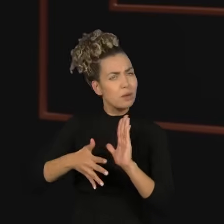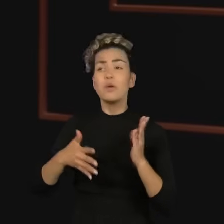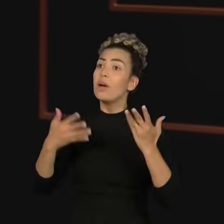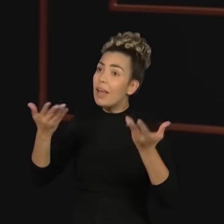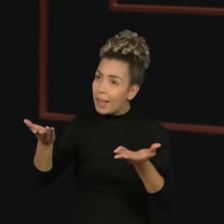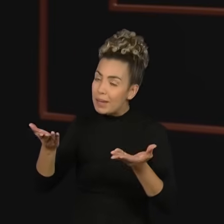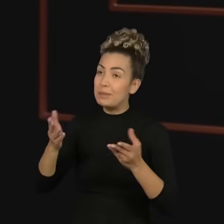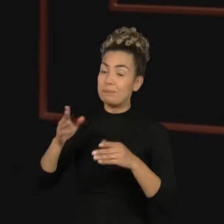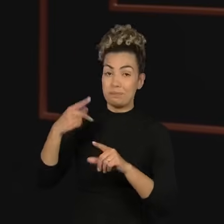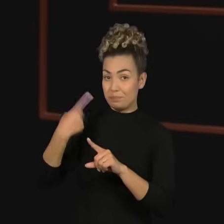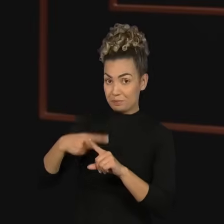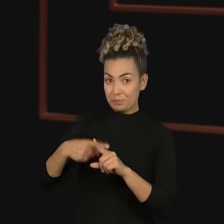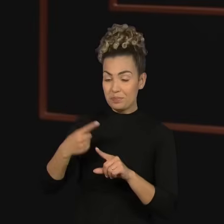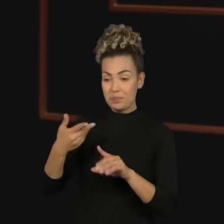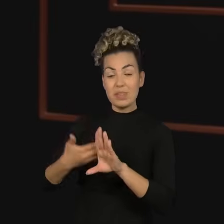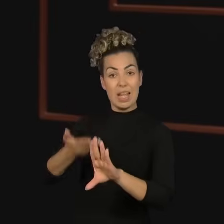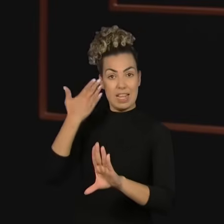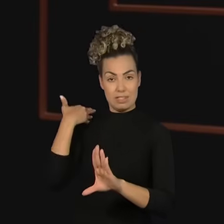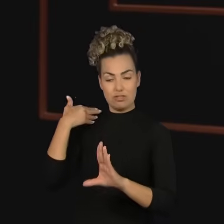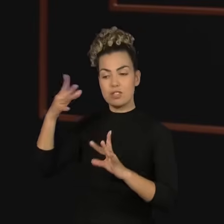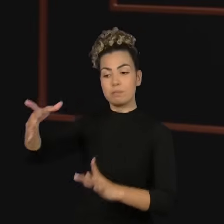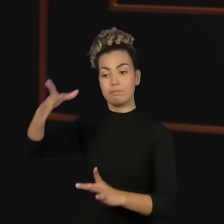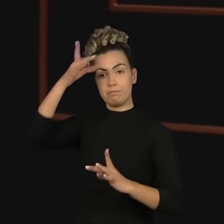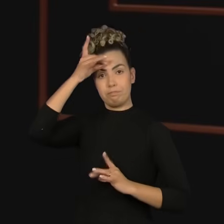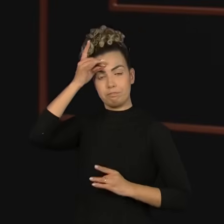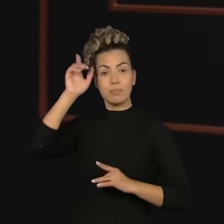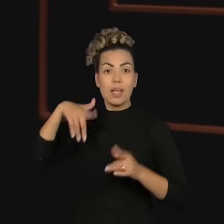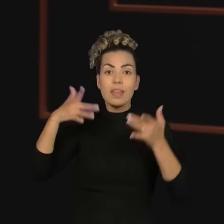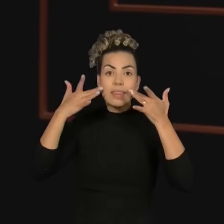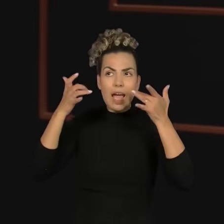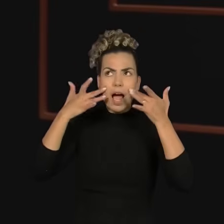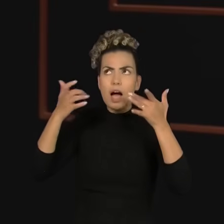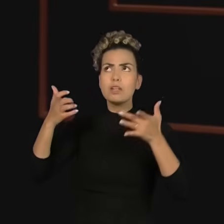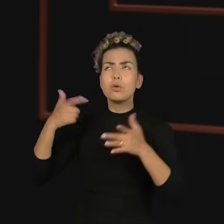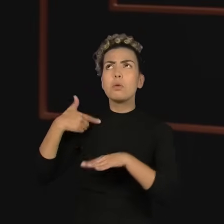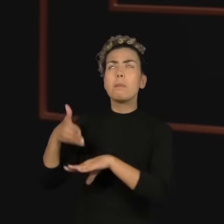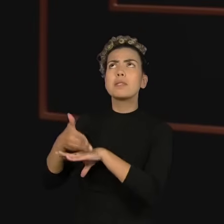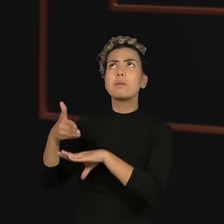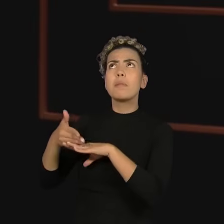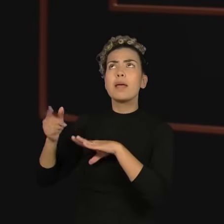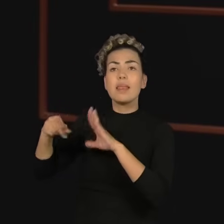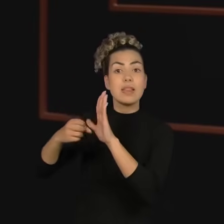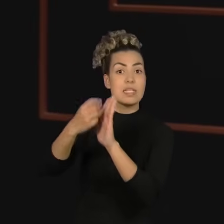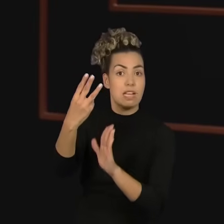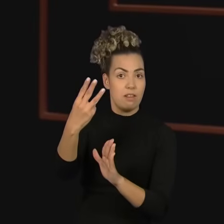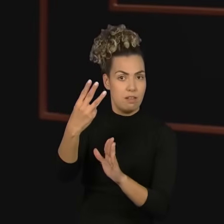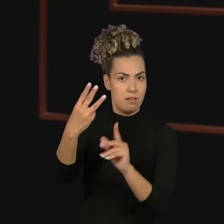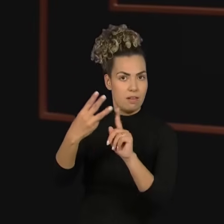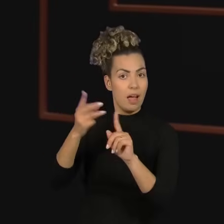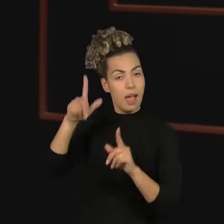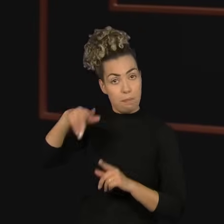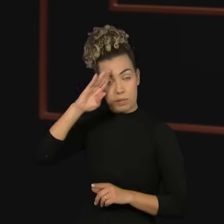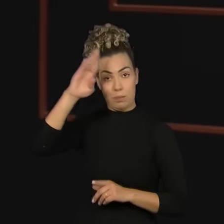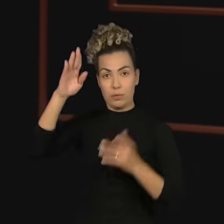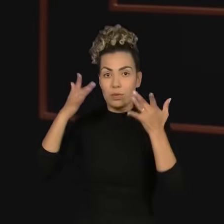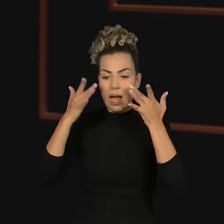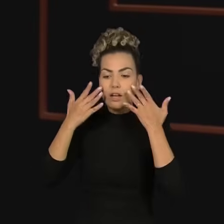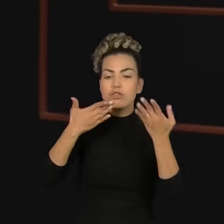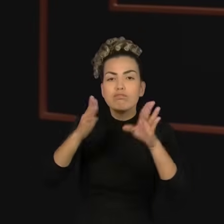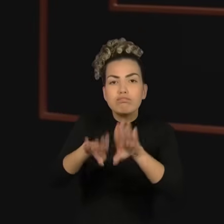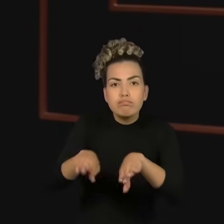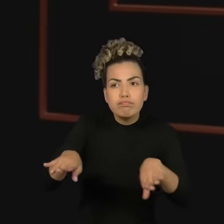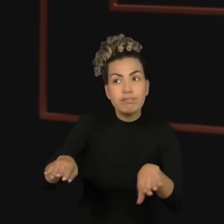com os figurinos da minha terceira peça, que foi montada, que era uma peça infantil, que o meu pai produziu. E a